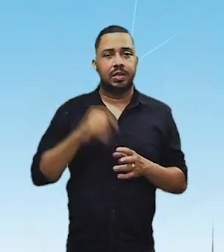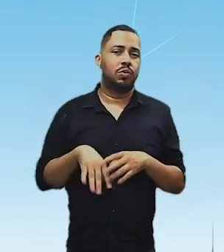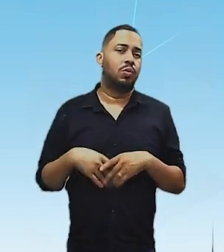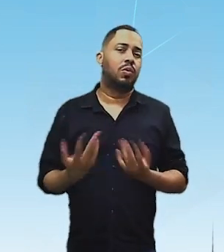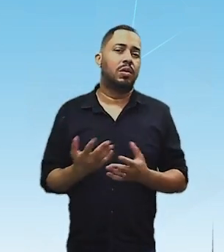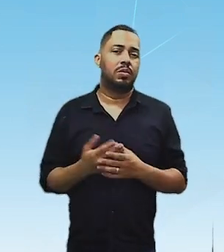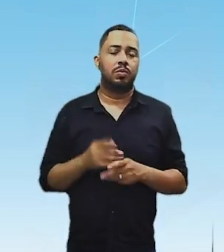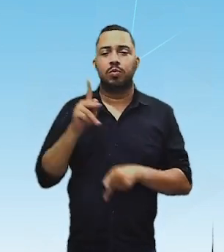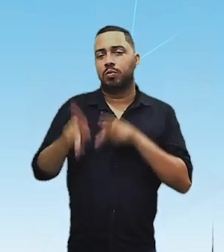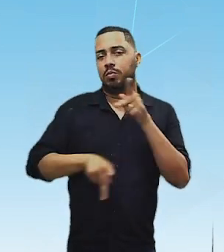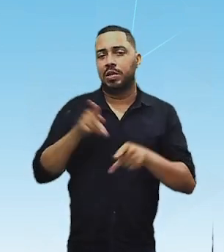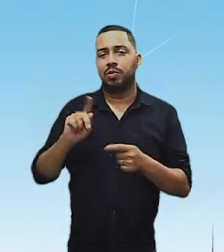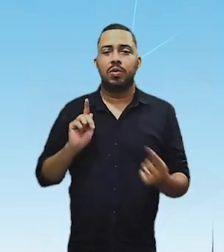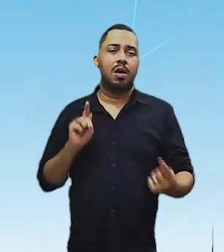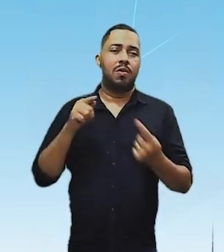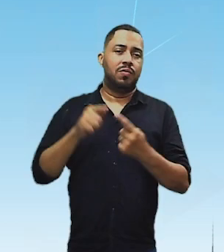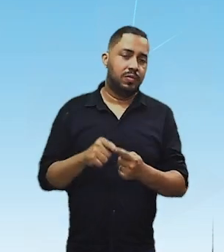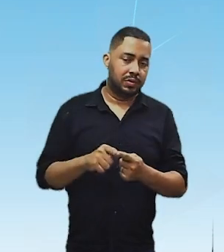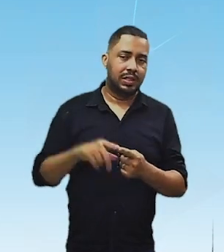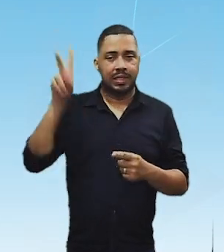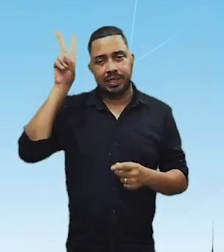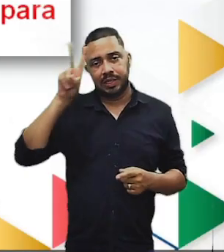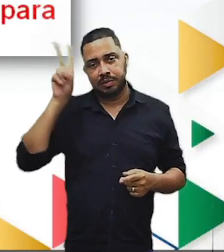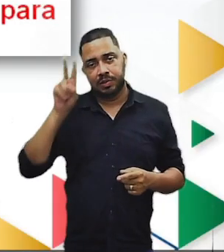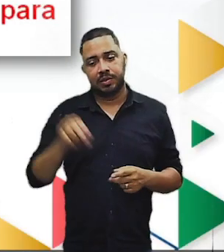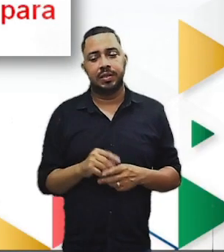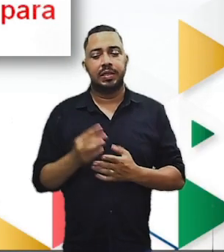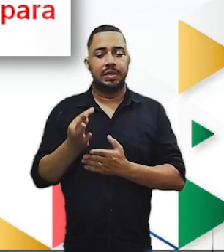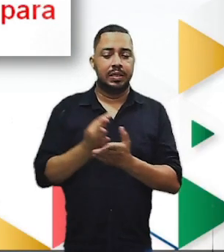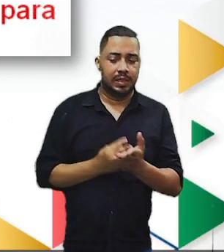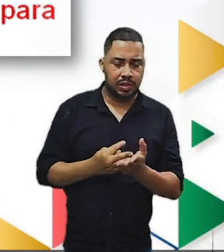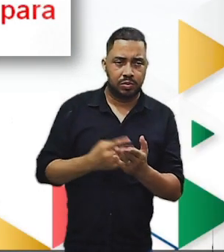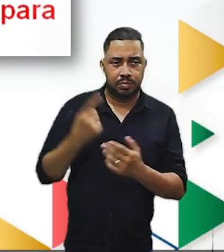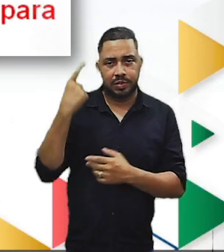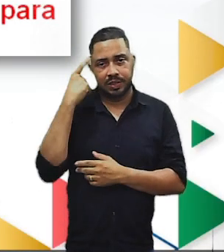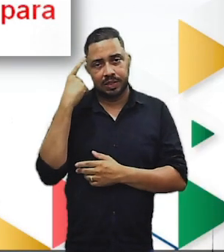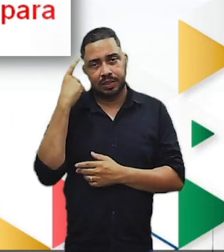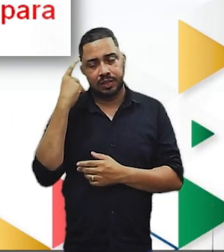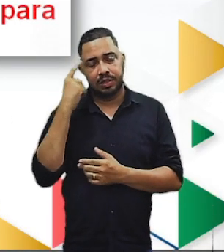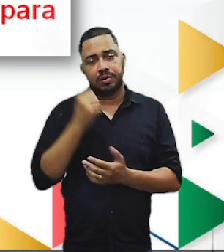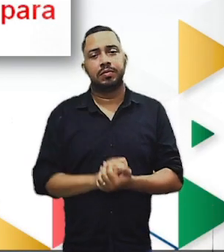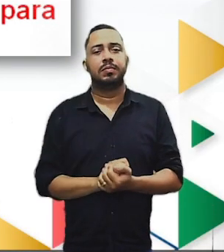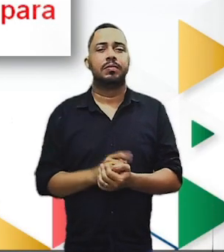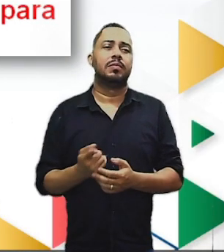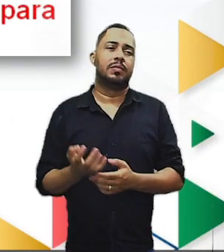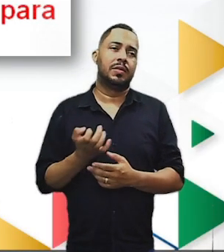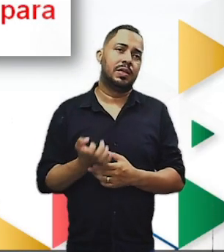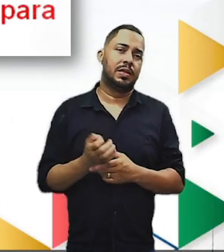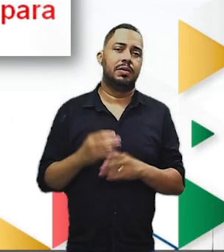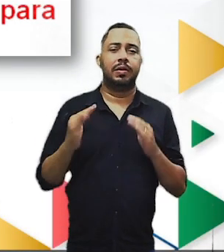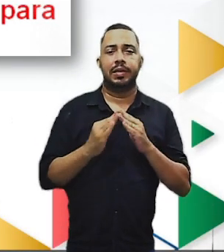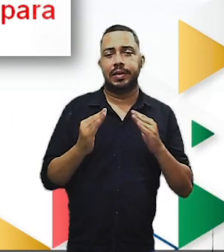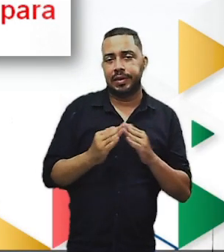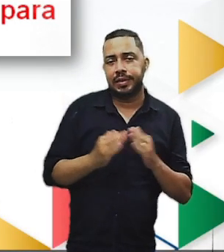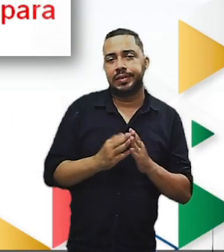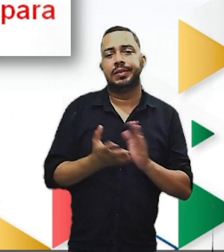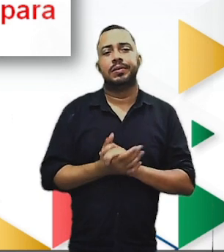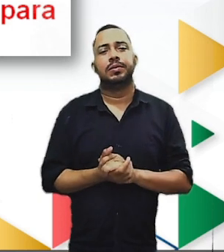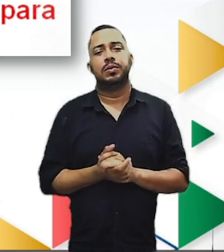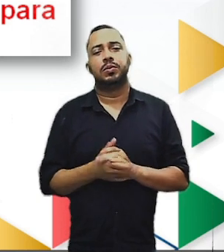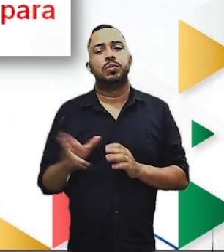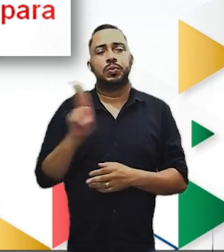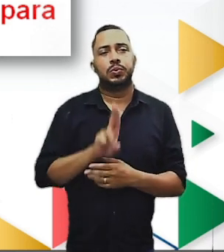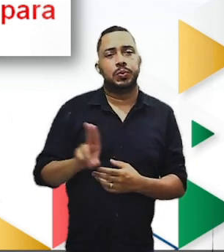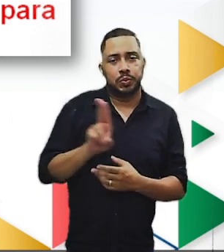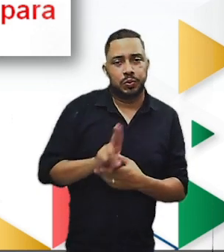o público-alvo. Lembrar que há textos pensados para aqueles que querem uma casa, para aqueles que querem consumir